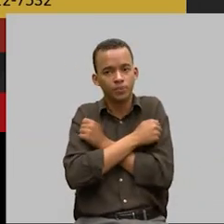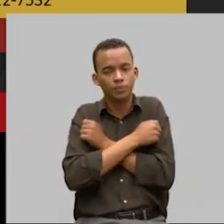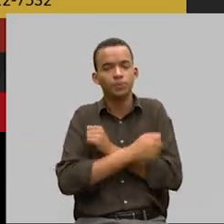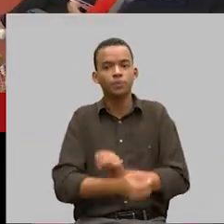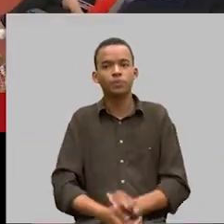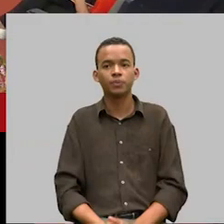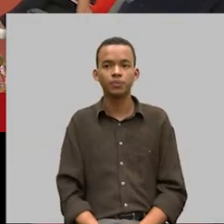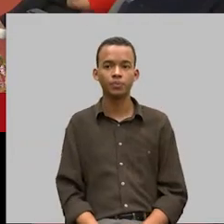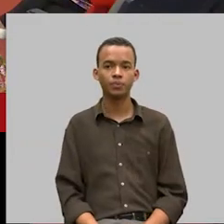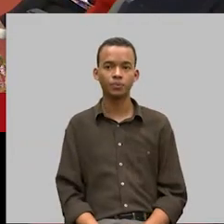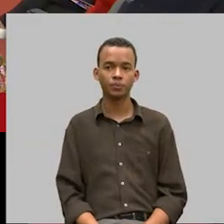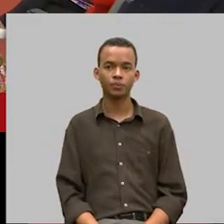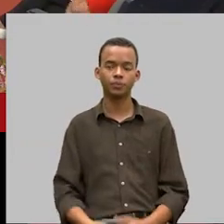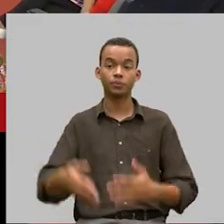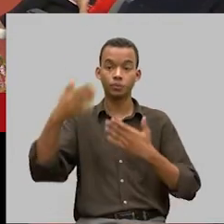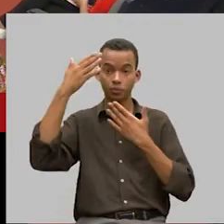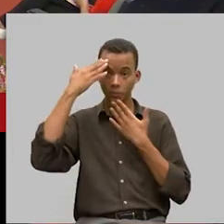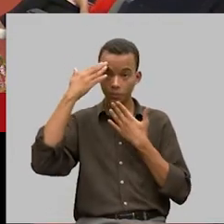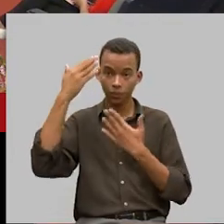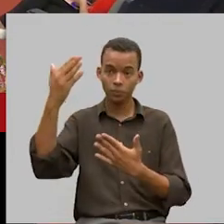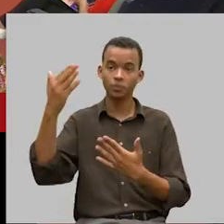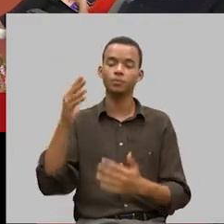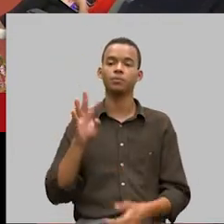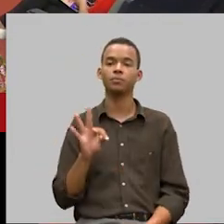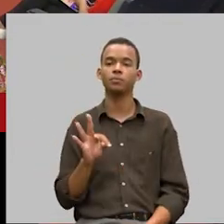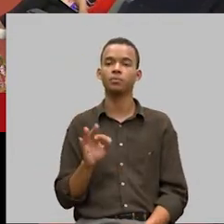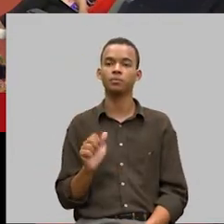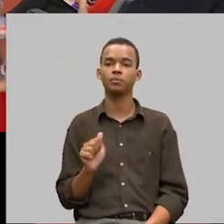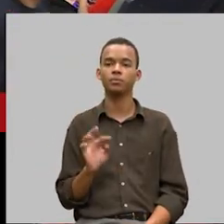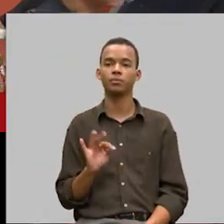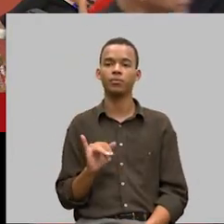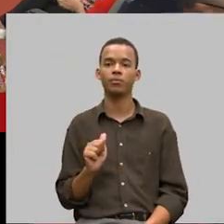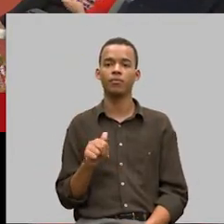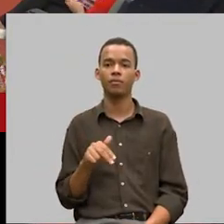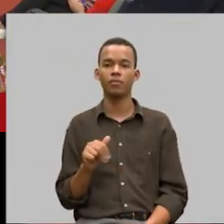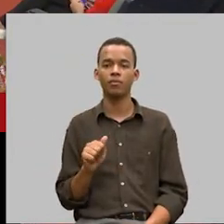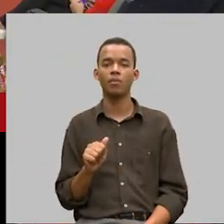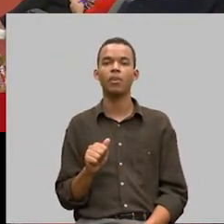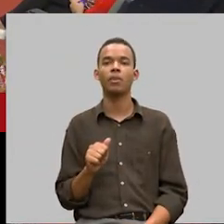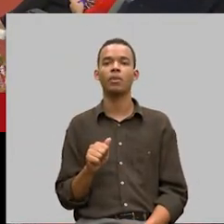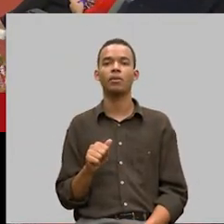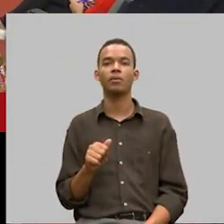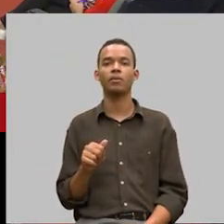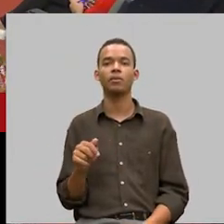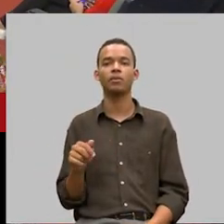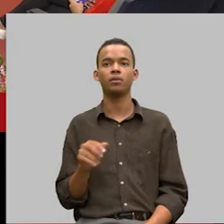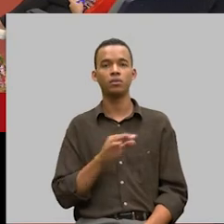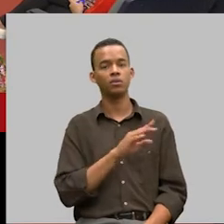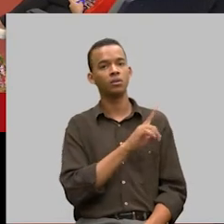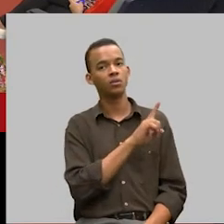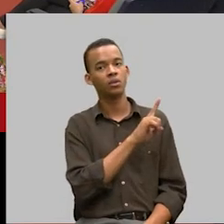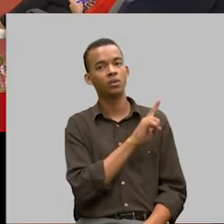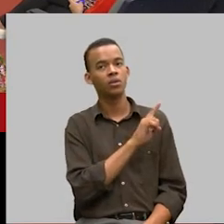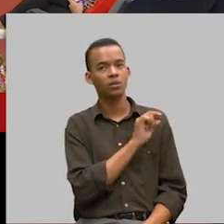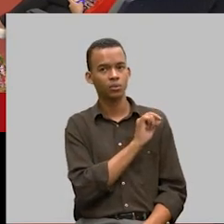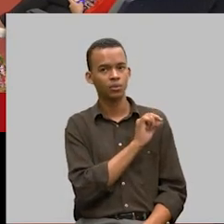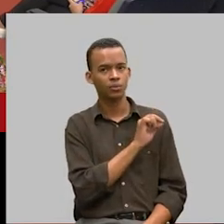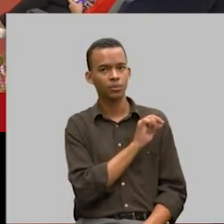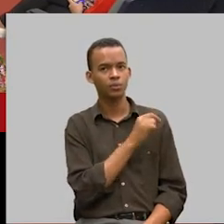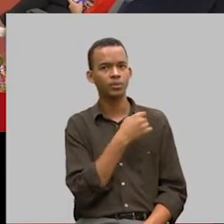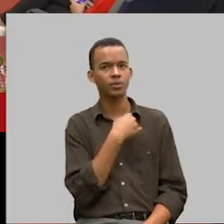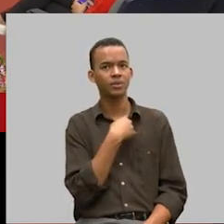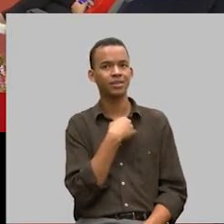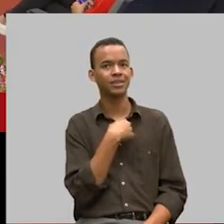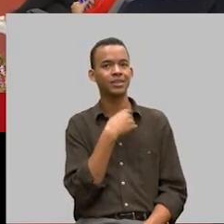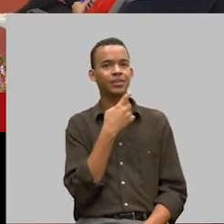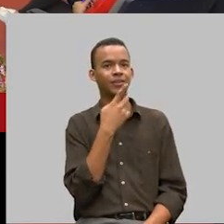obrigado Tatiana barrela da Universidade Federal de Viçosa me permita hoje eu eu falei que eu não